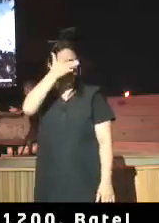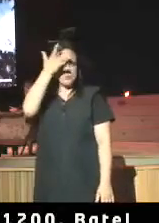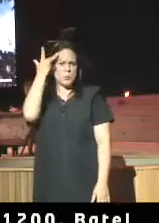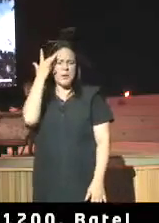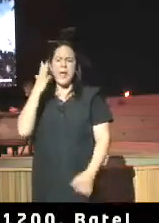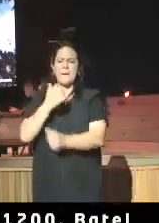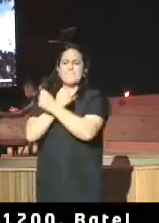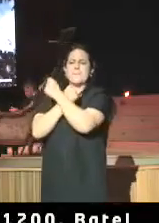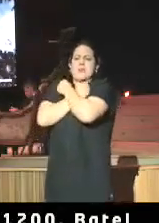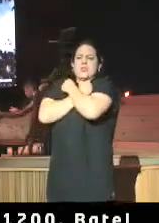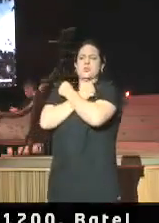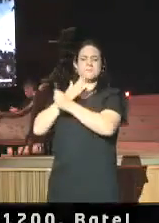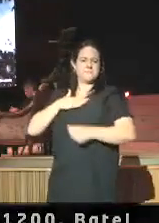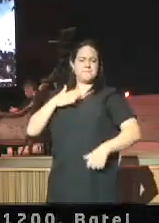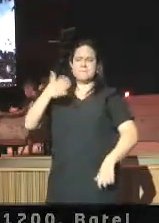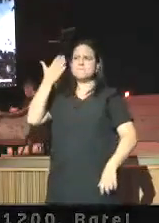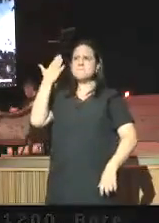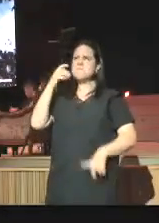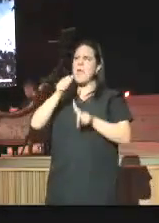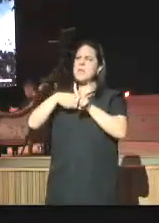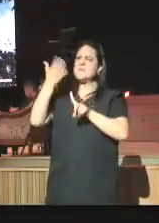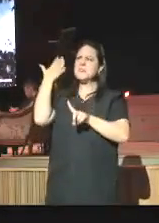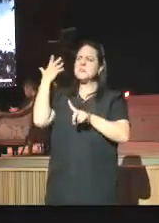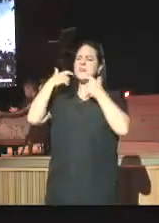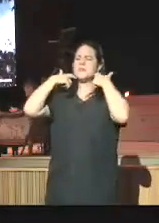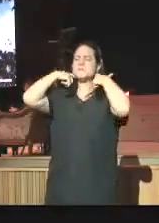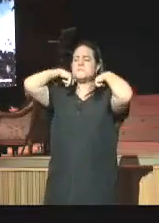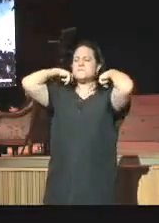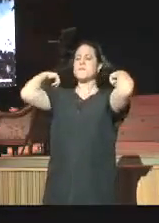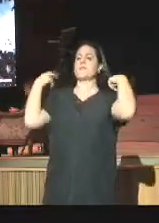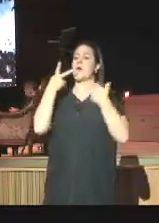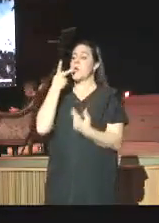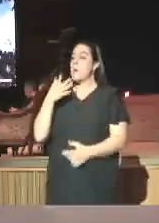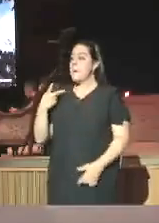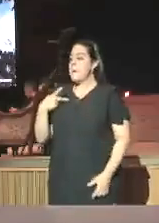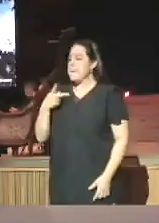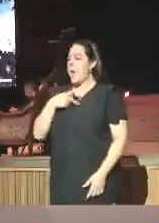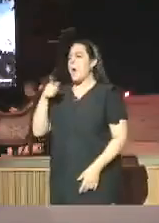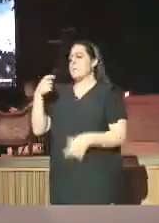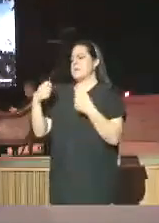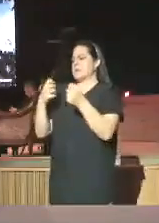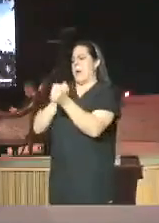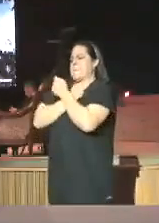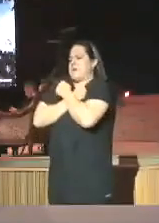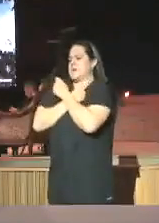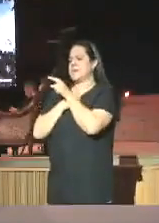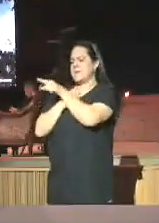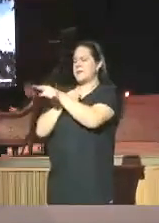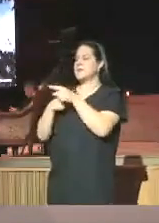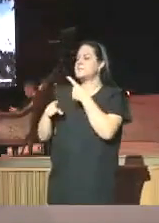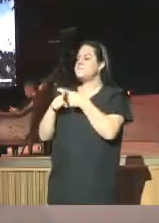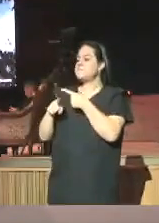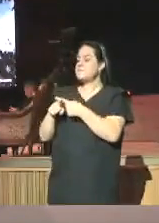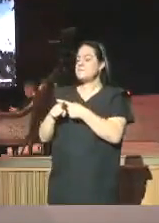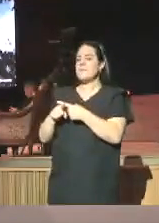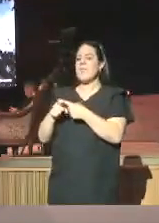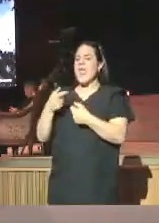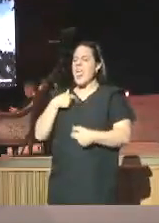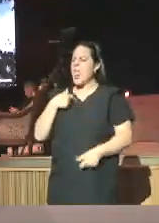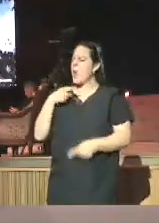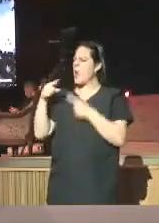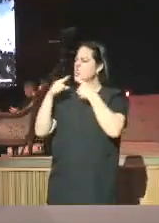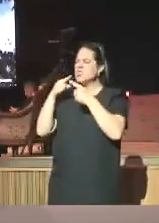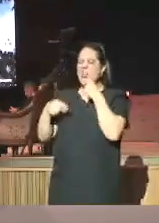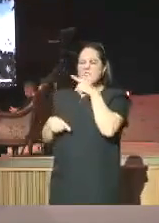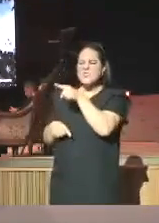aí dias atrás aí um mês e pouco atrás ele disse dis assim pastor preciso dar um abraço no Senhor porque eu criticava tanto o